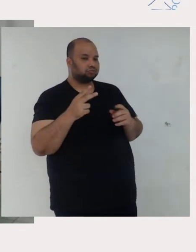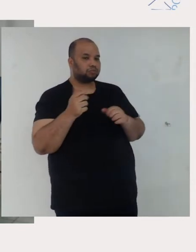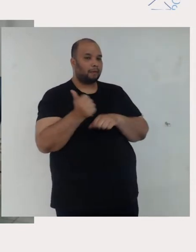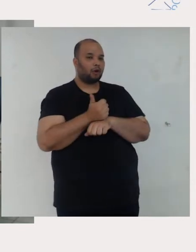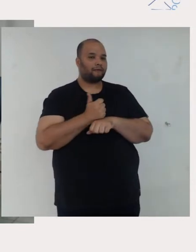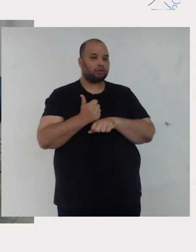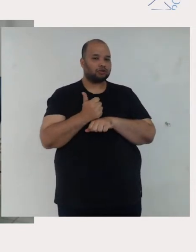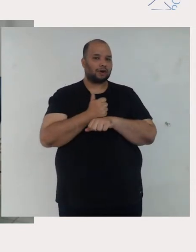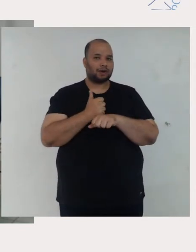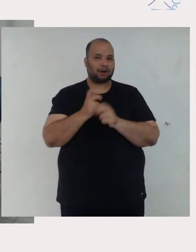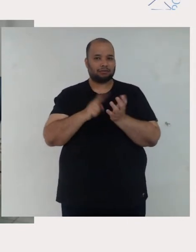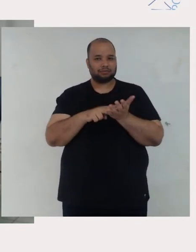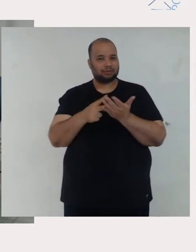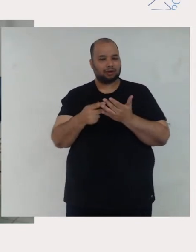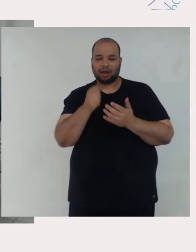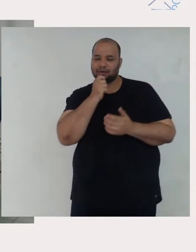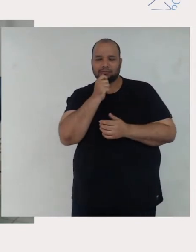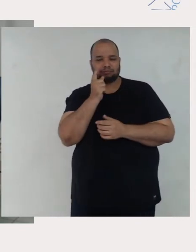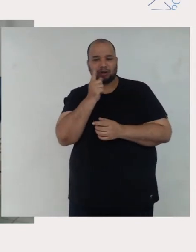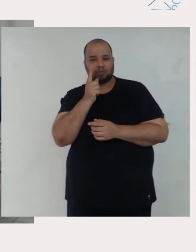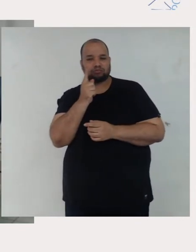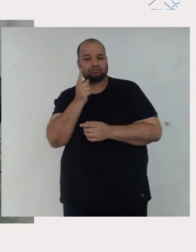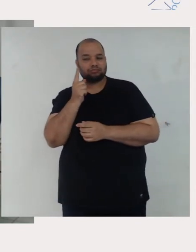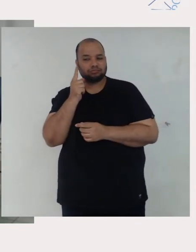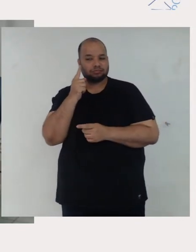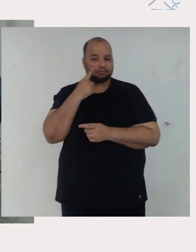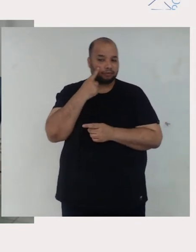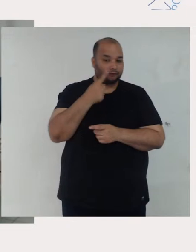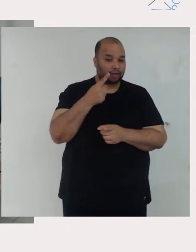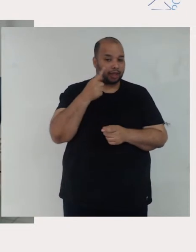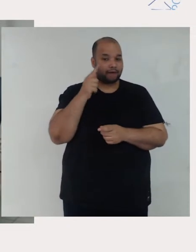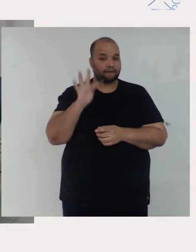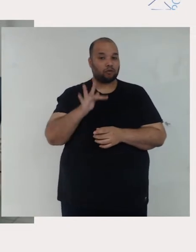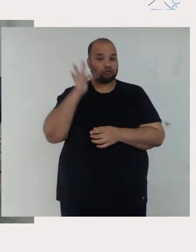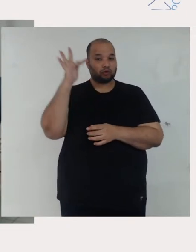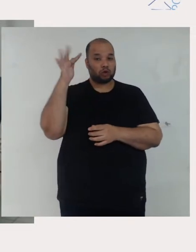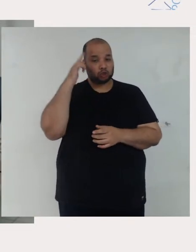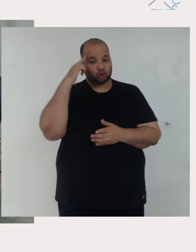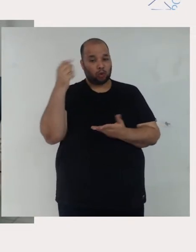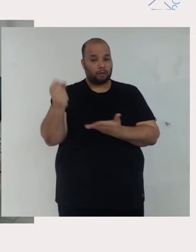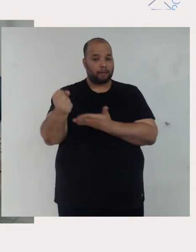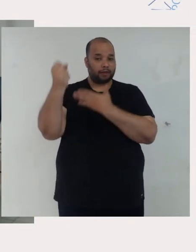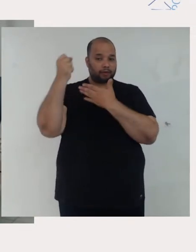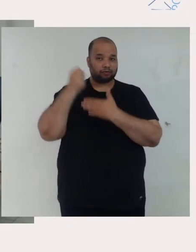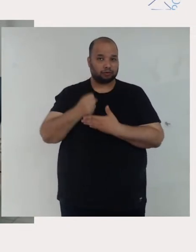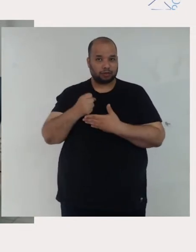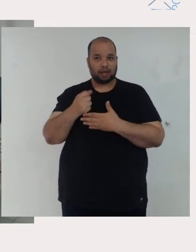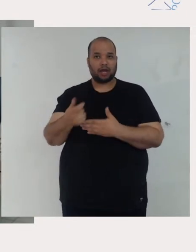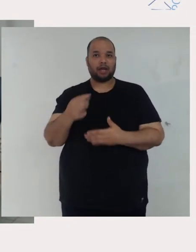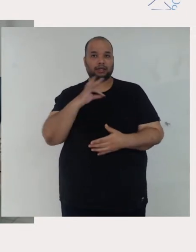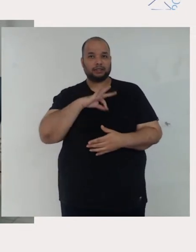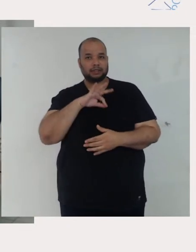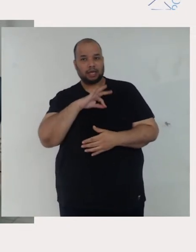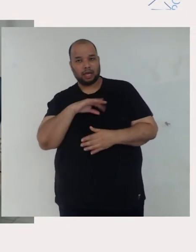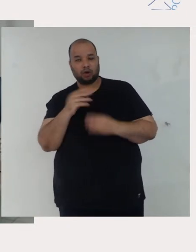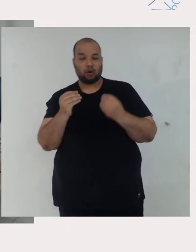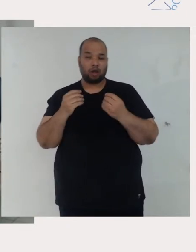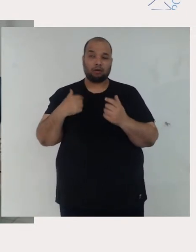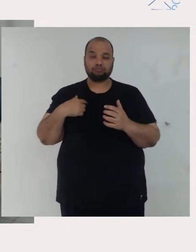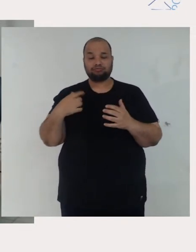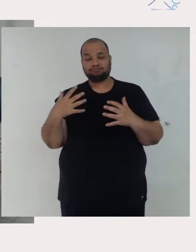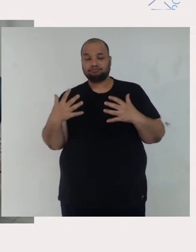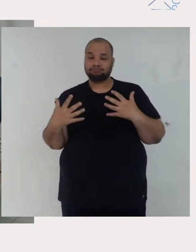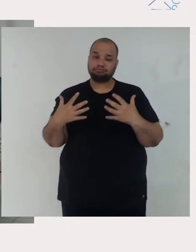profissional, uma possibilidade de sustento. Né? Eu não tinha ideia de